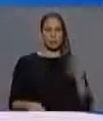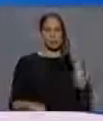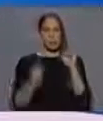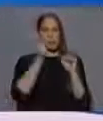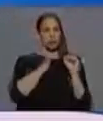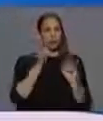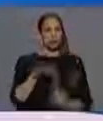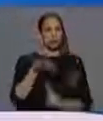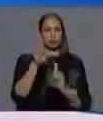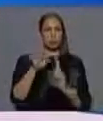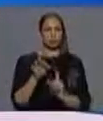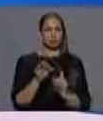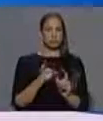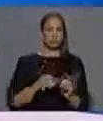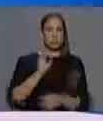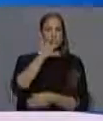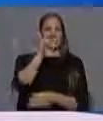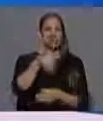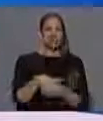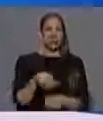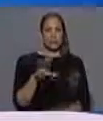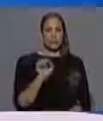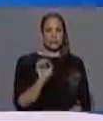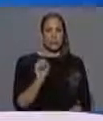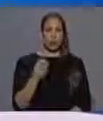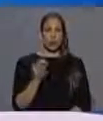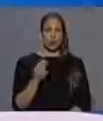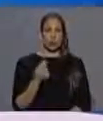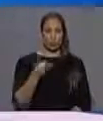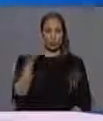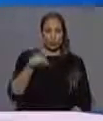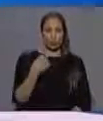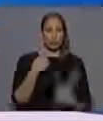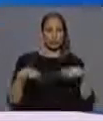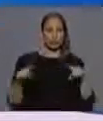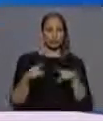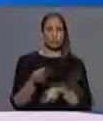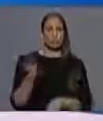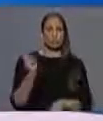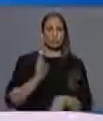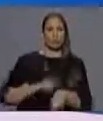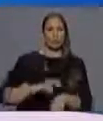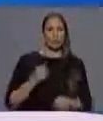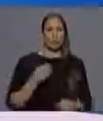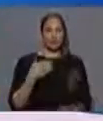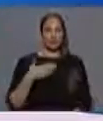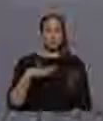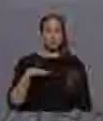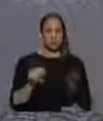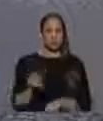às legislativas de 6 de outubro reuniu-se hoje com a direção da empresa em Ponte Delgada.